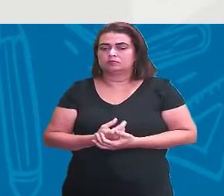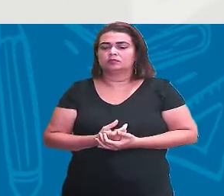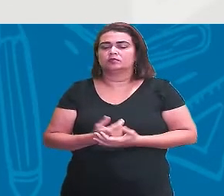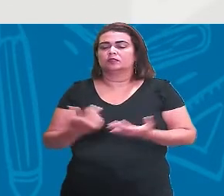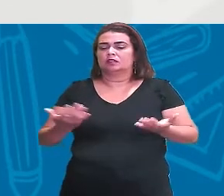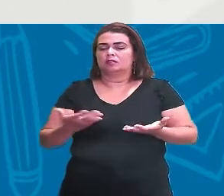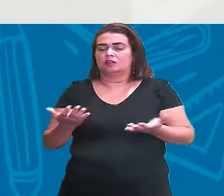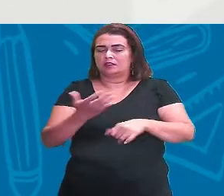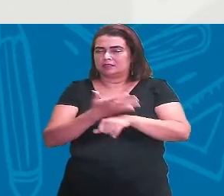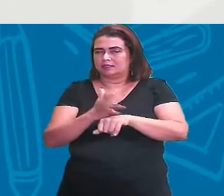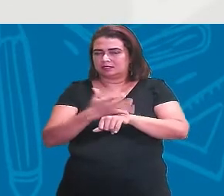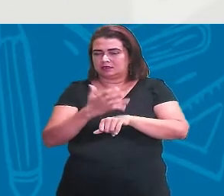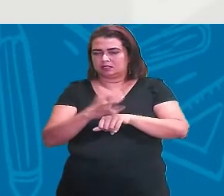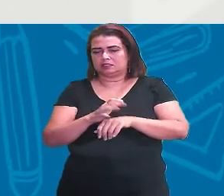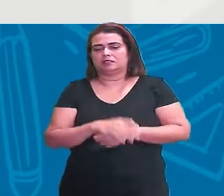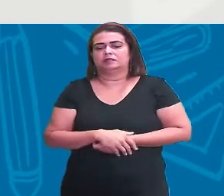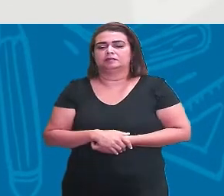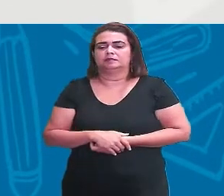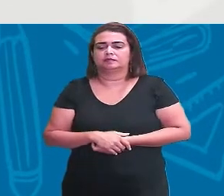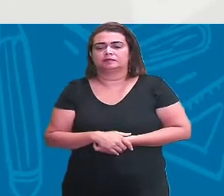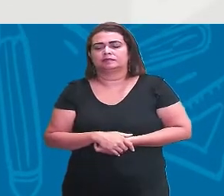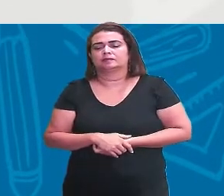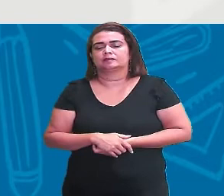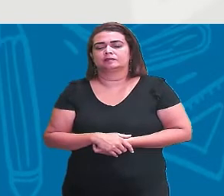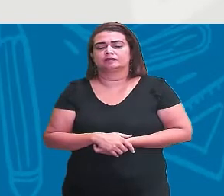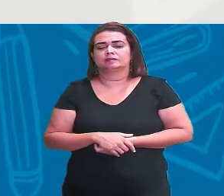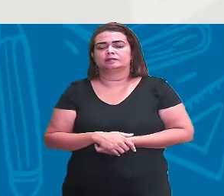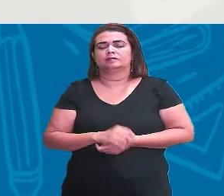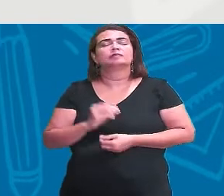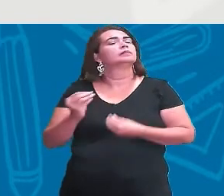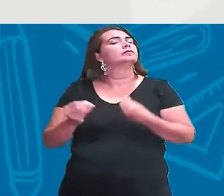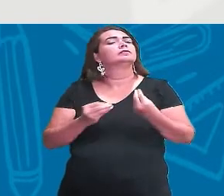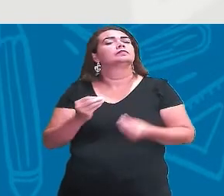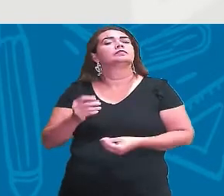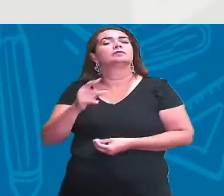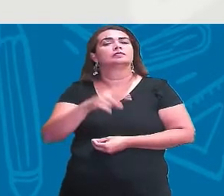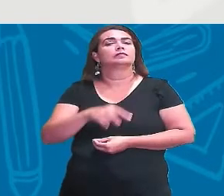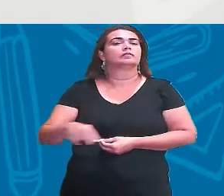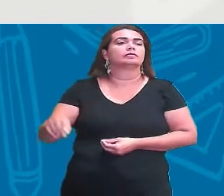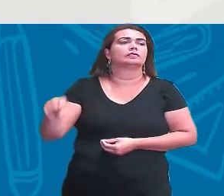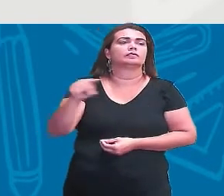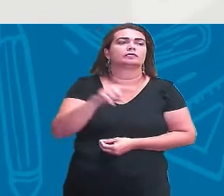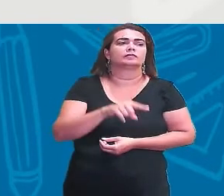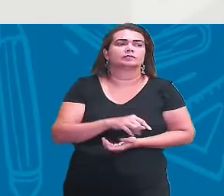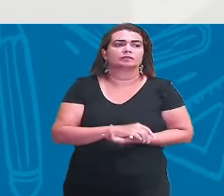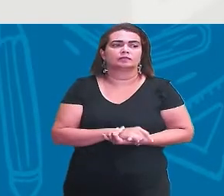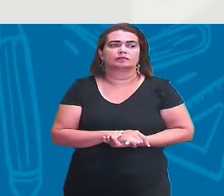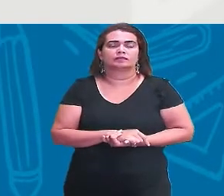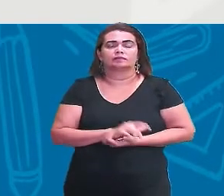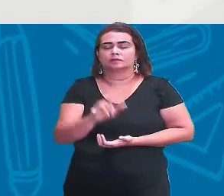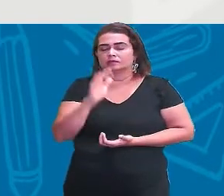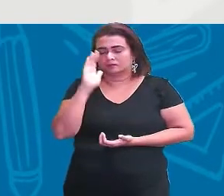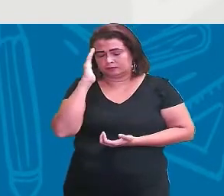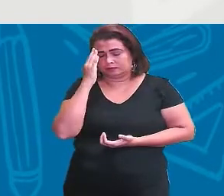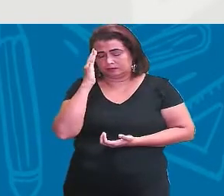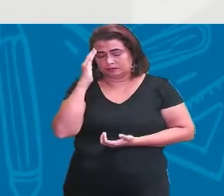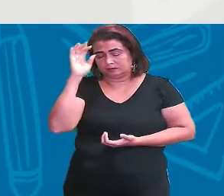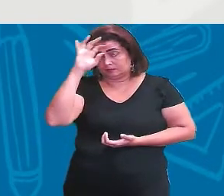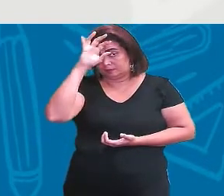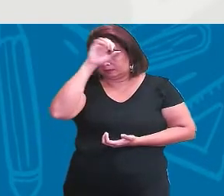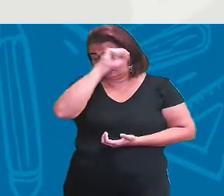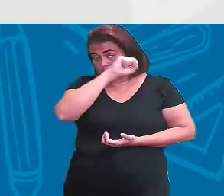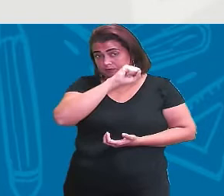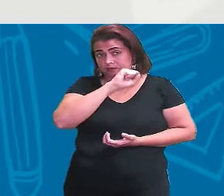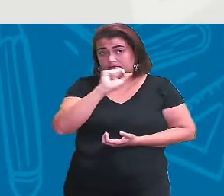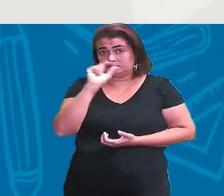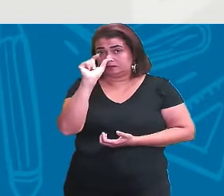Agora a gente vai treinar um pouquinho, né? Essa atividade aqui é para vocês terem a compreensão, tá?